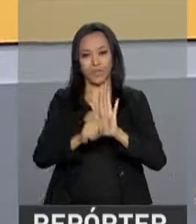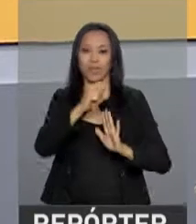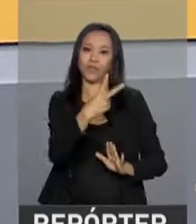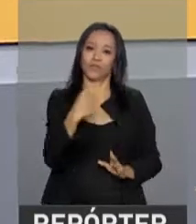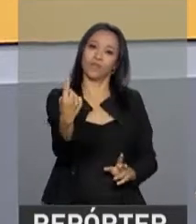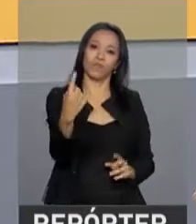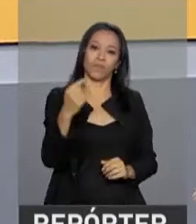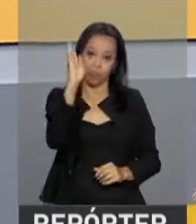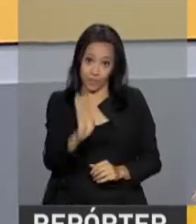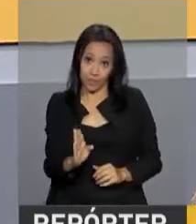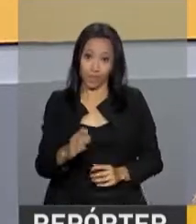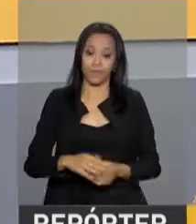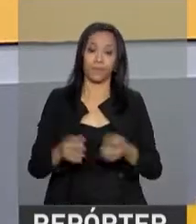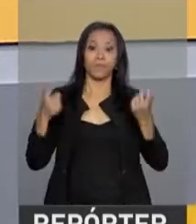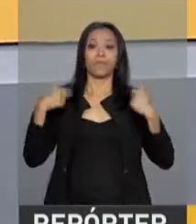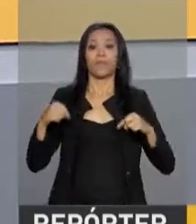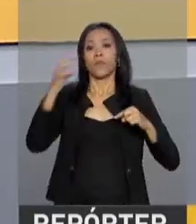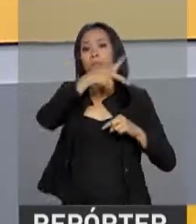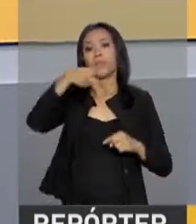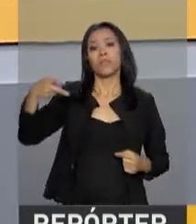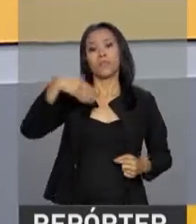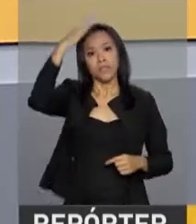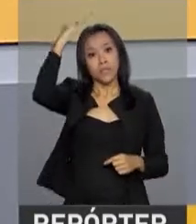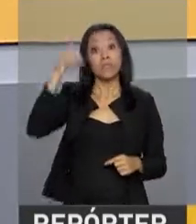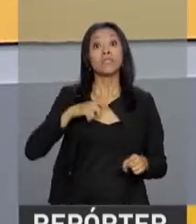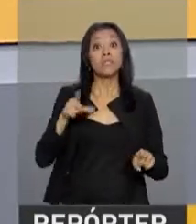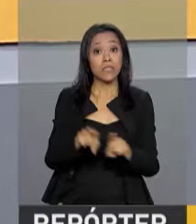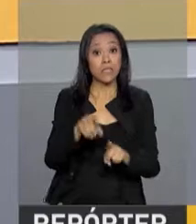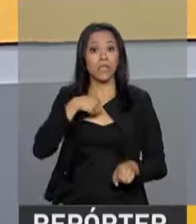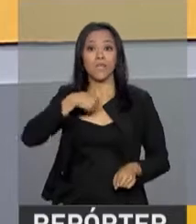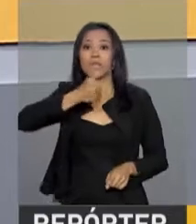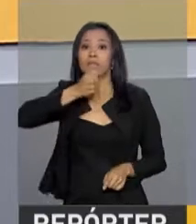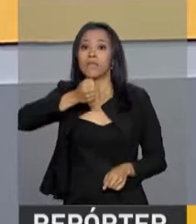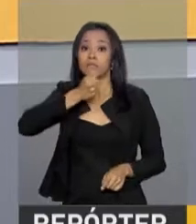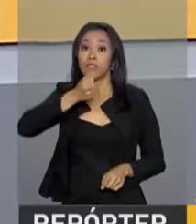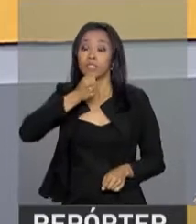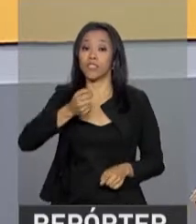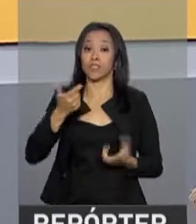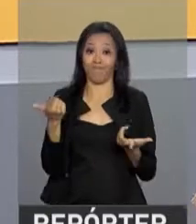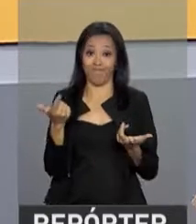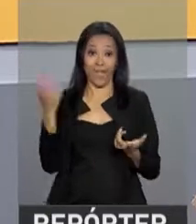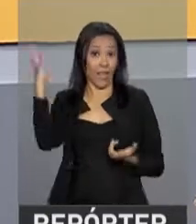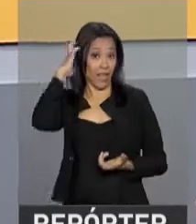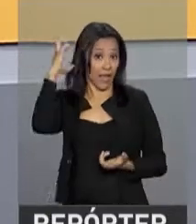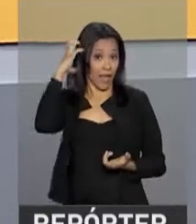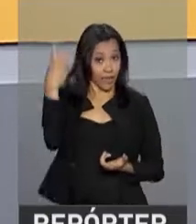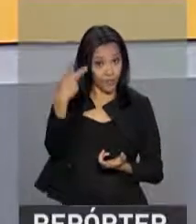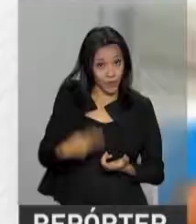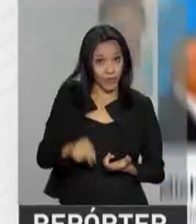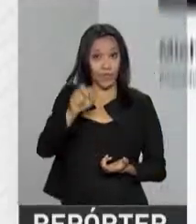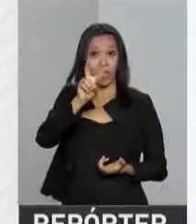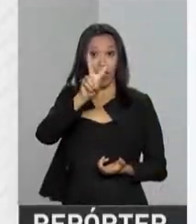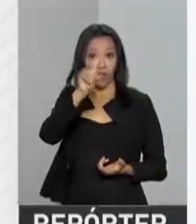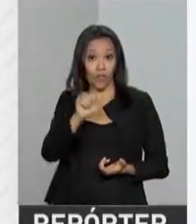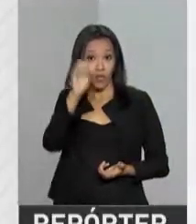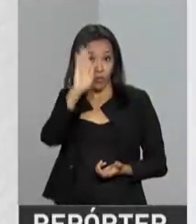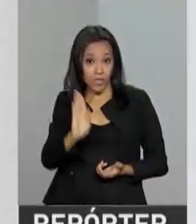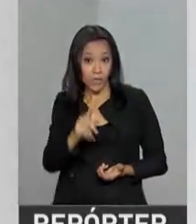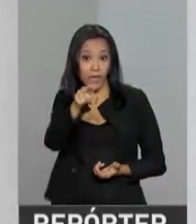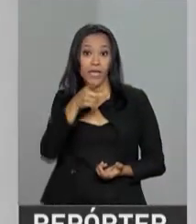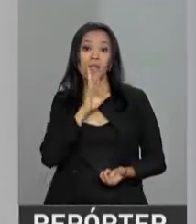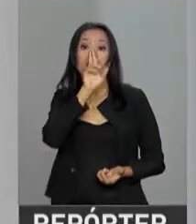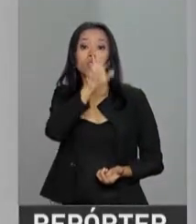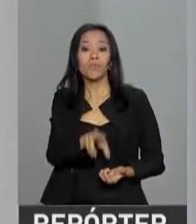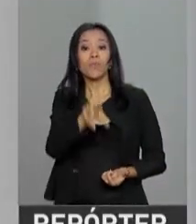o presidente michel temer deu uma entrevista exclusiva para a voz do brasil ele respondeu a perguntas de brasileiros